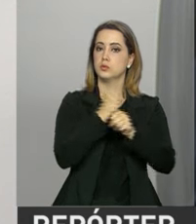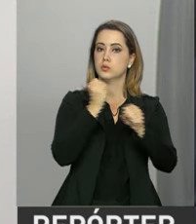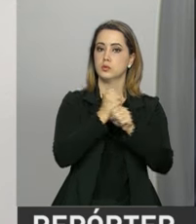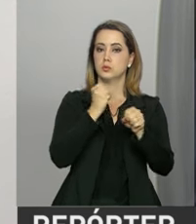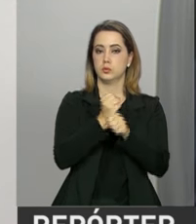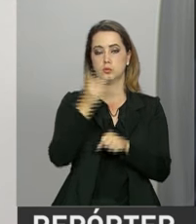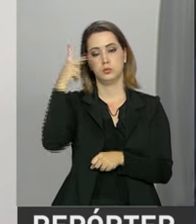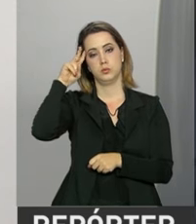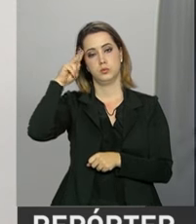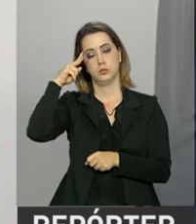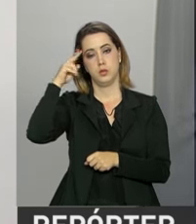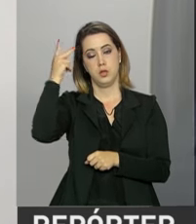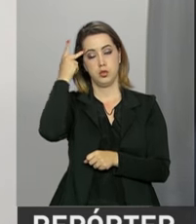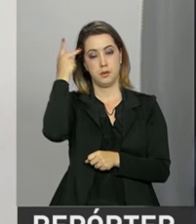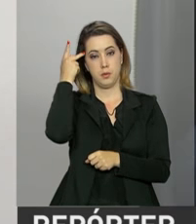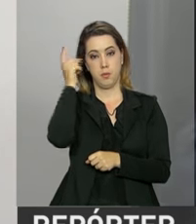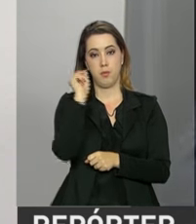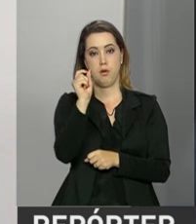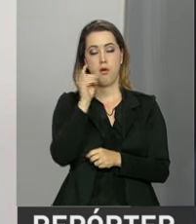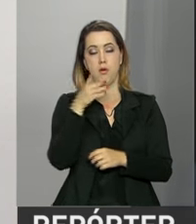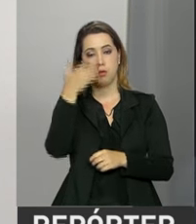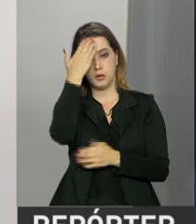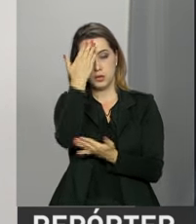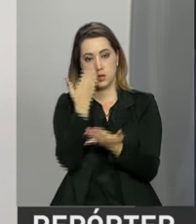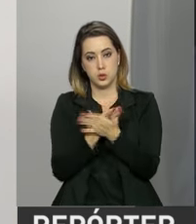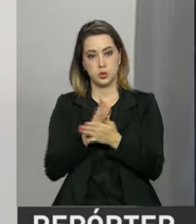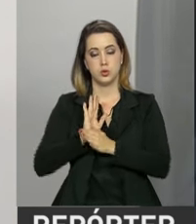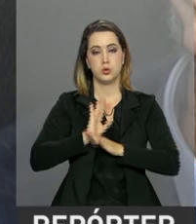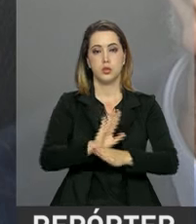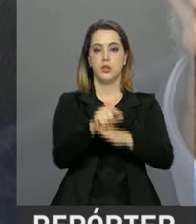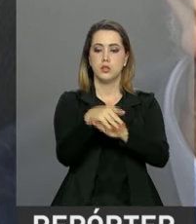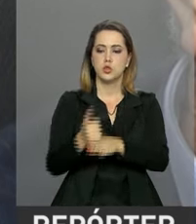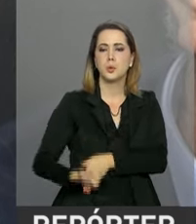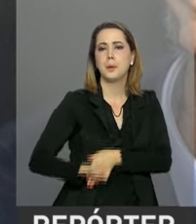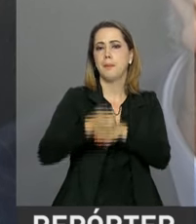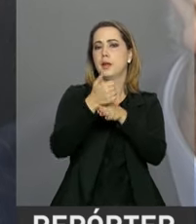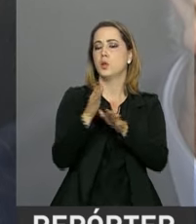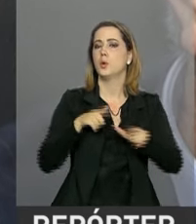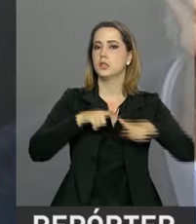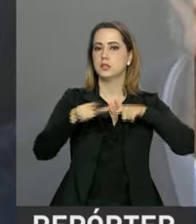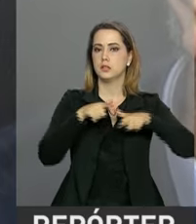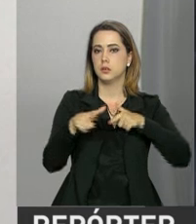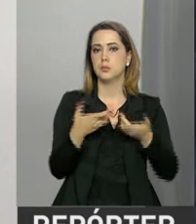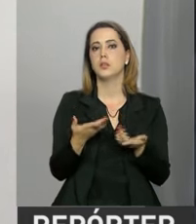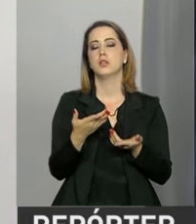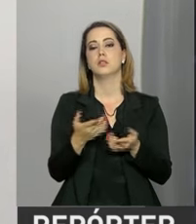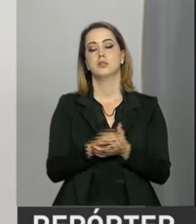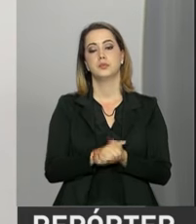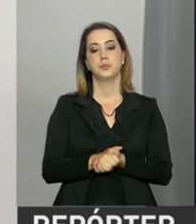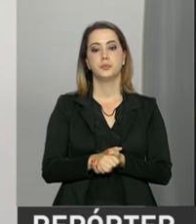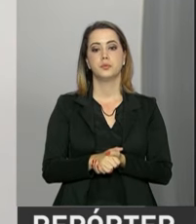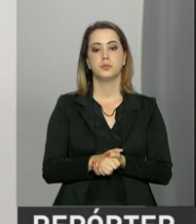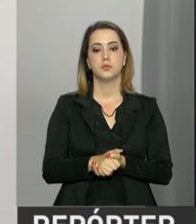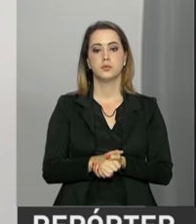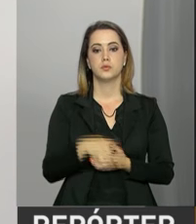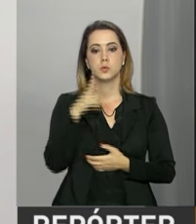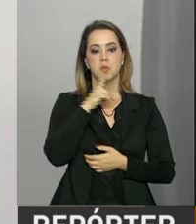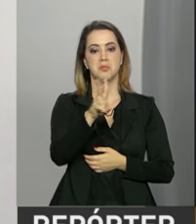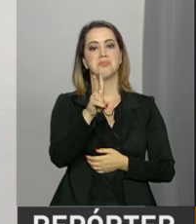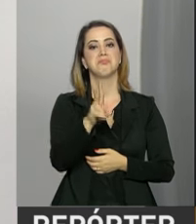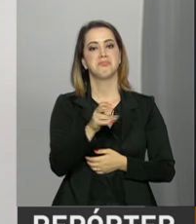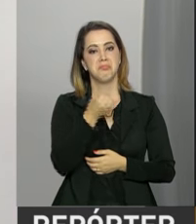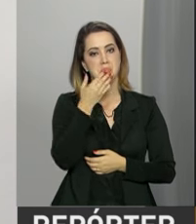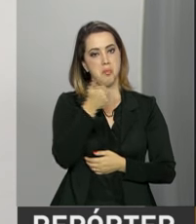São Paulo acredita que a medida vai ajudar na recuperação de empregos que foram fechados no setor a gente vê isso com muita